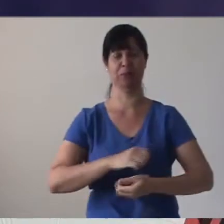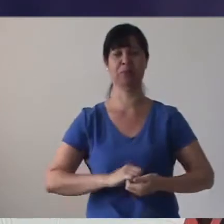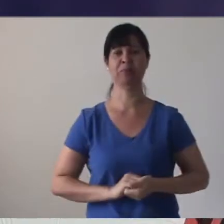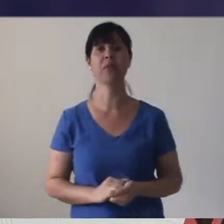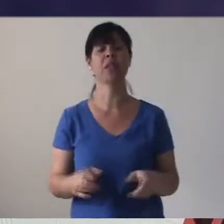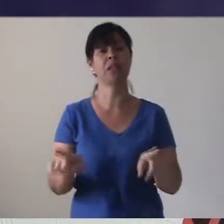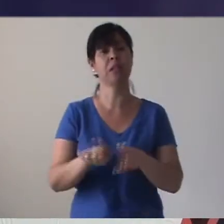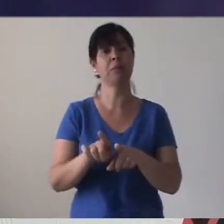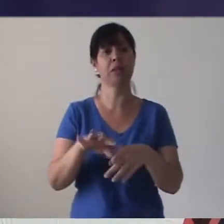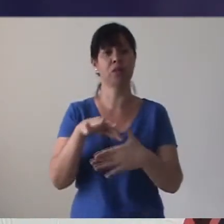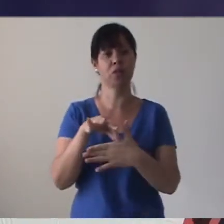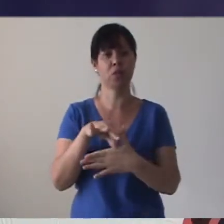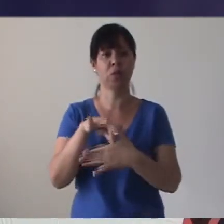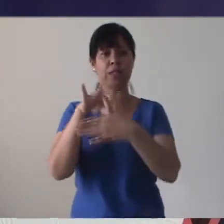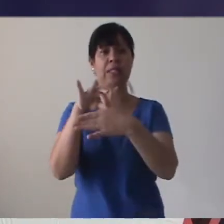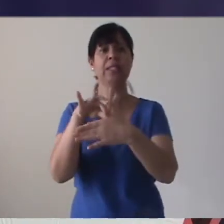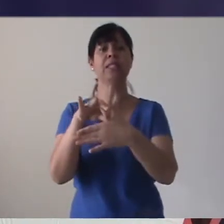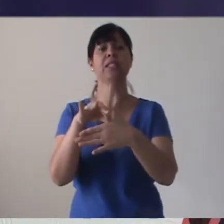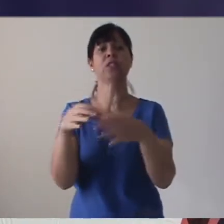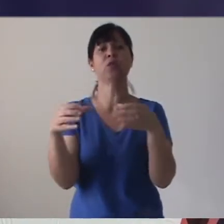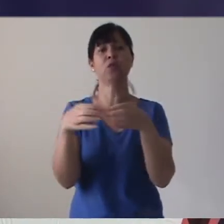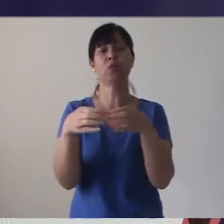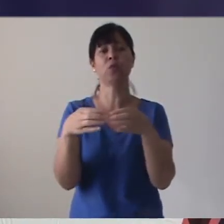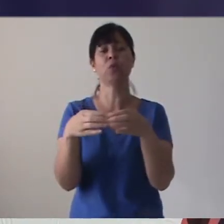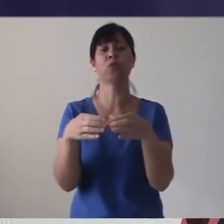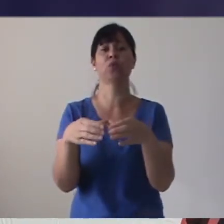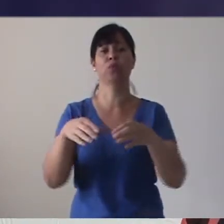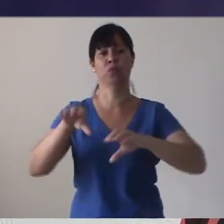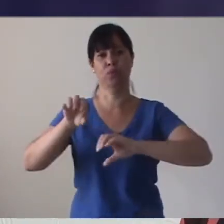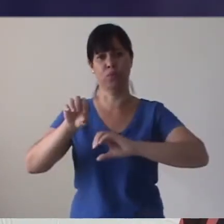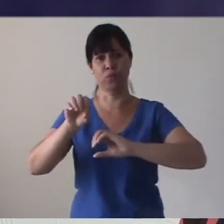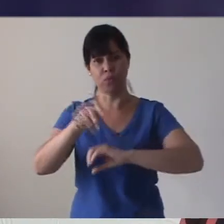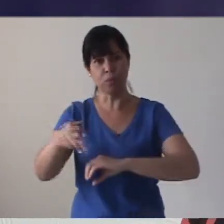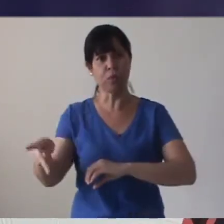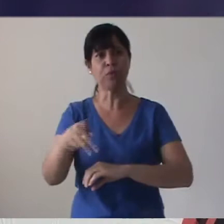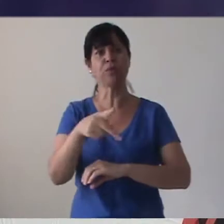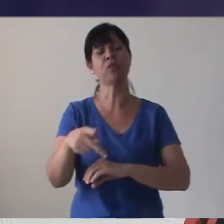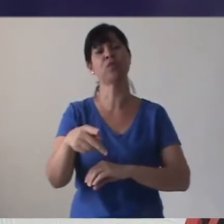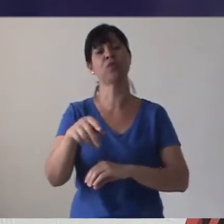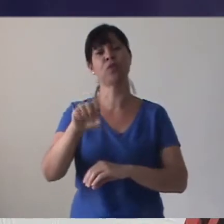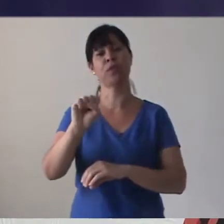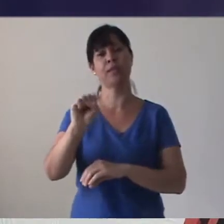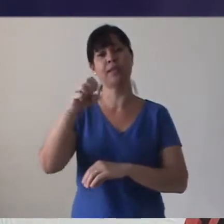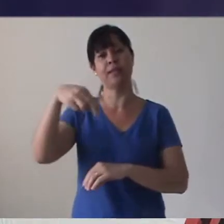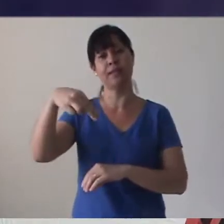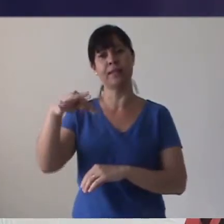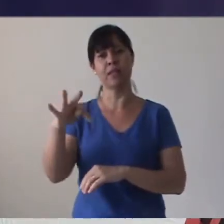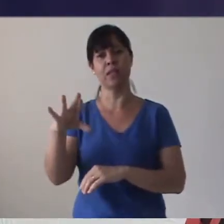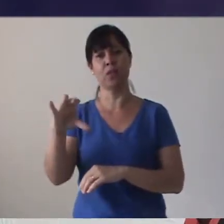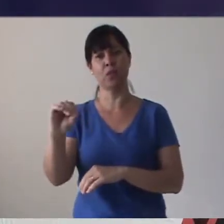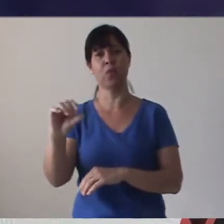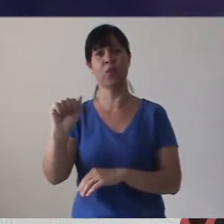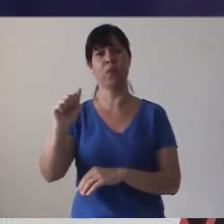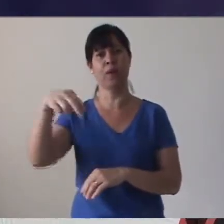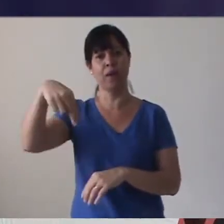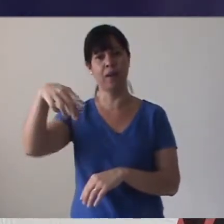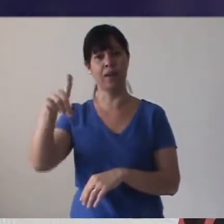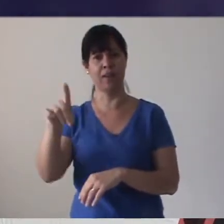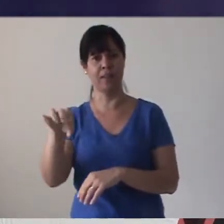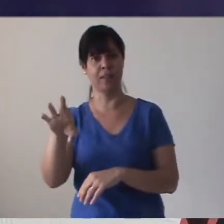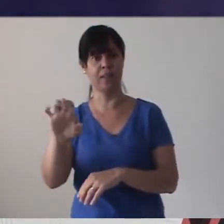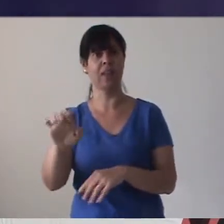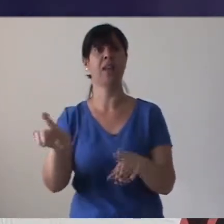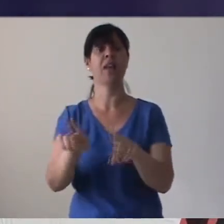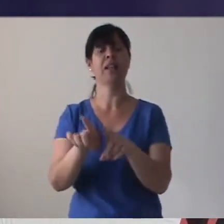Também sou líder do grupo de educadores Google de Santo André e embaixadora Google